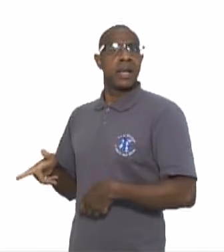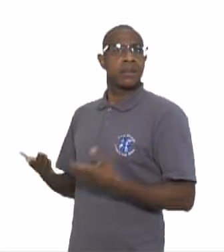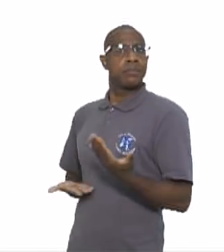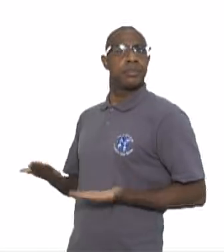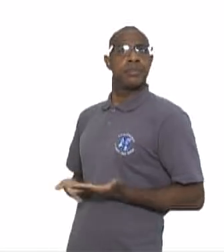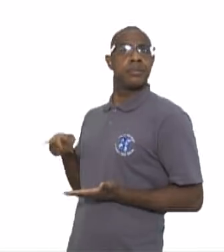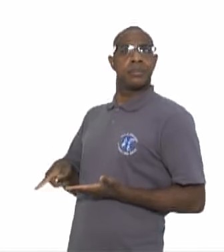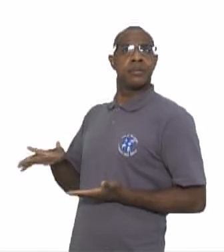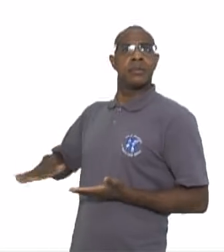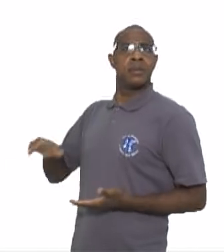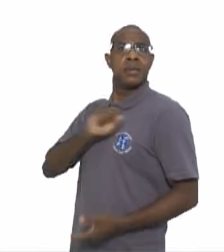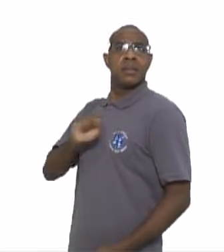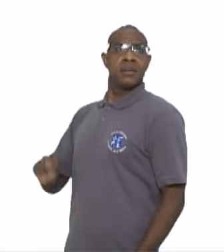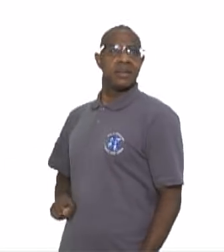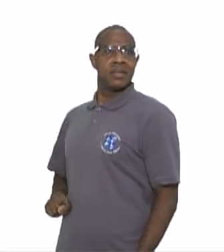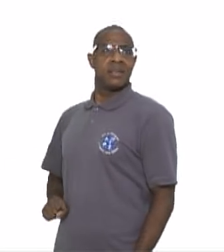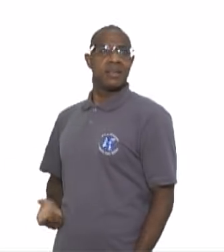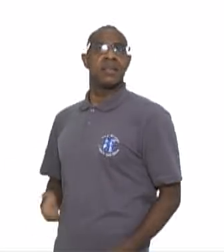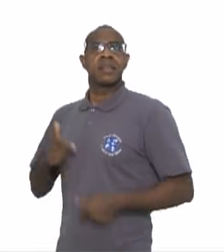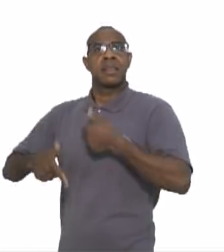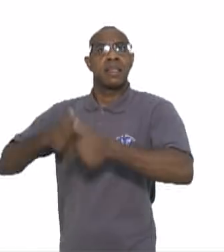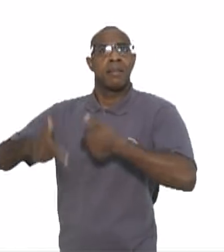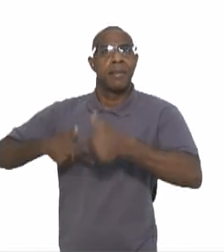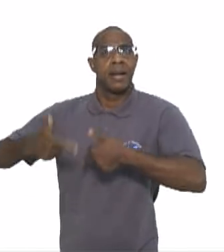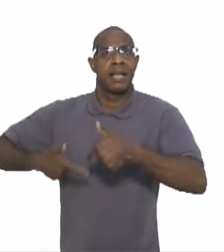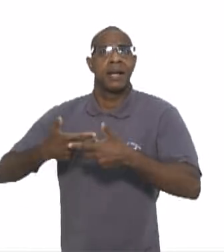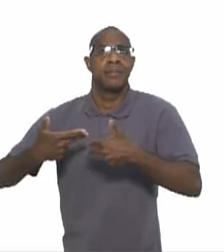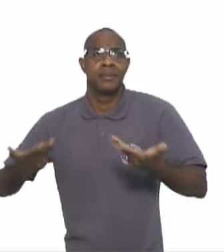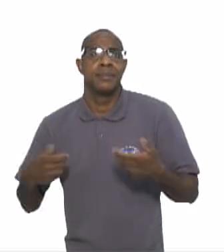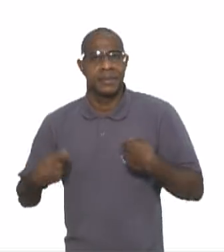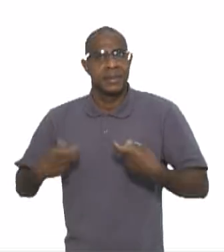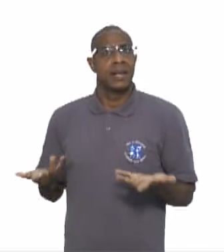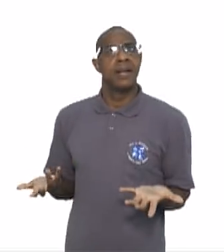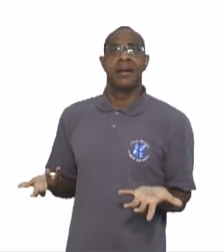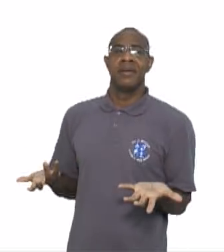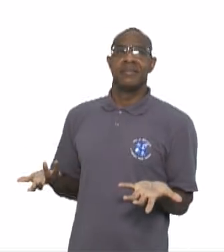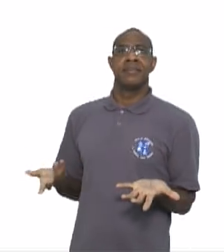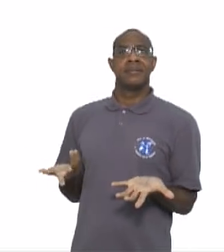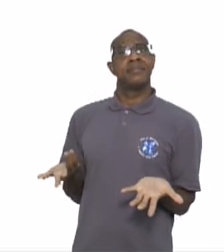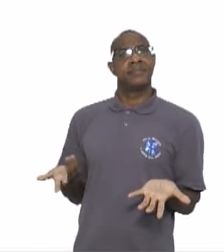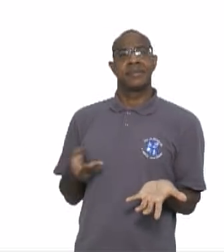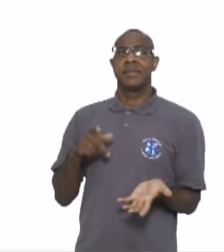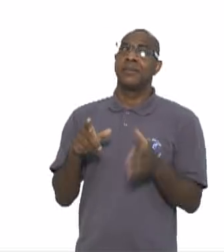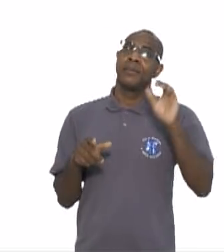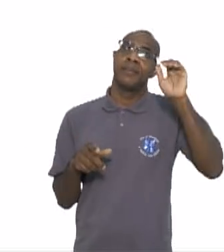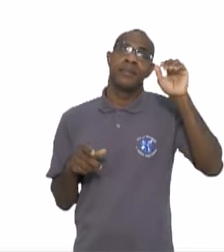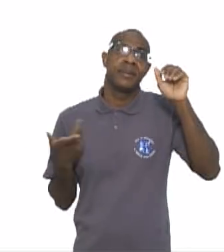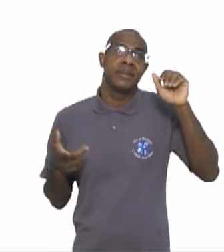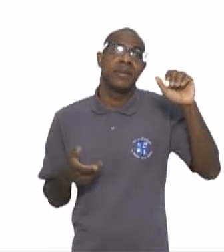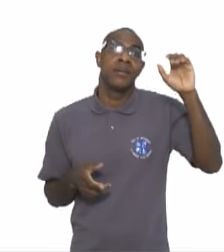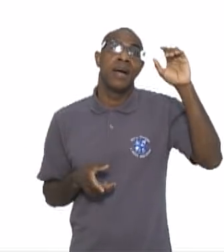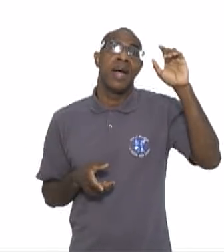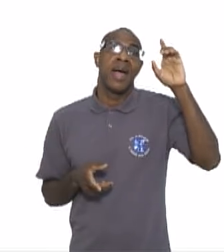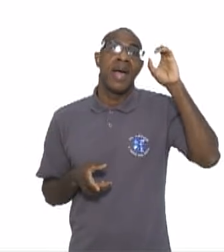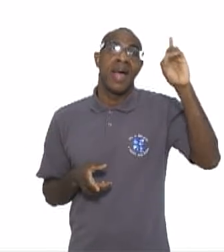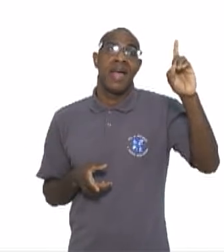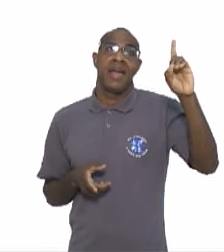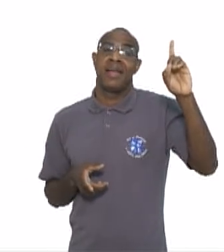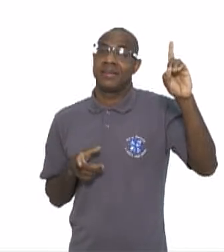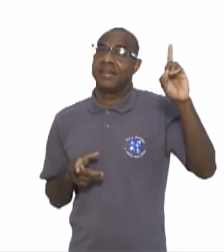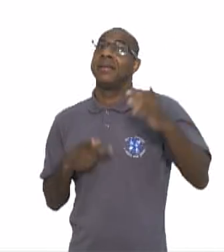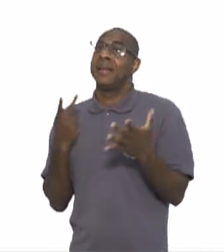obrigações feudais, como a talha, as banalidades, a corvéia, entre outras. Então eles estavam subordinados a um sistema de